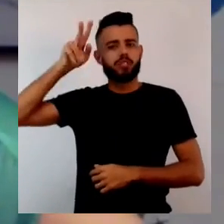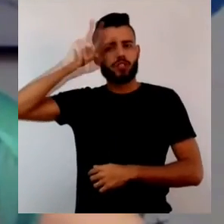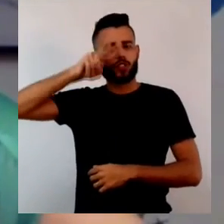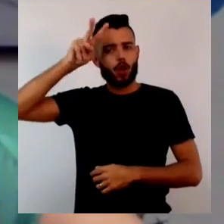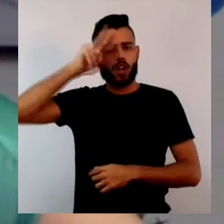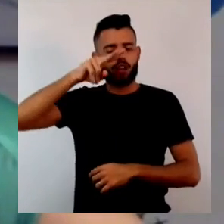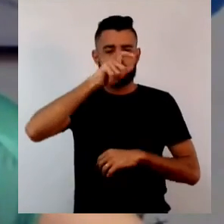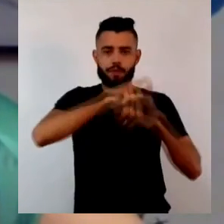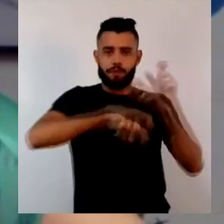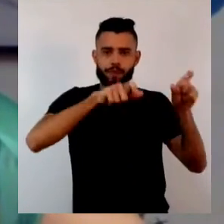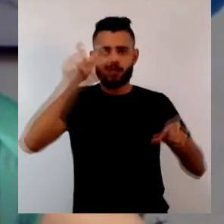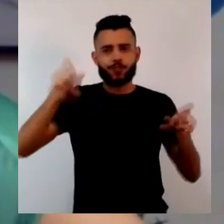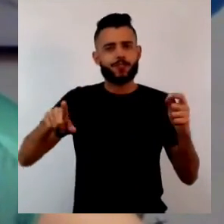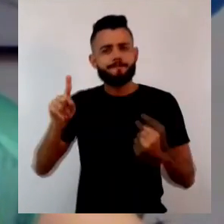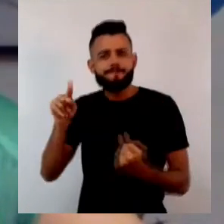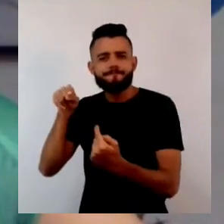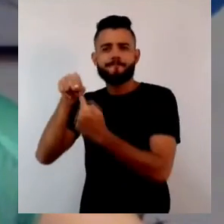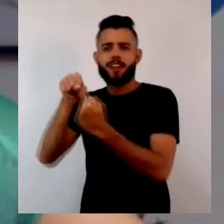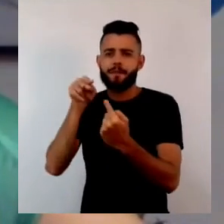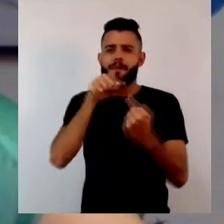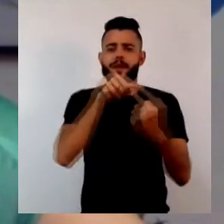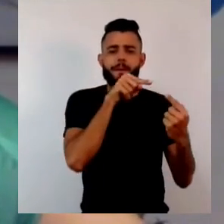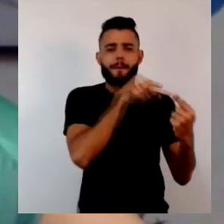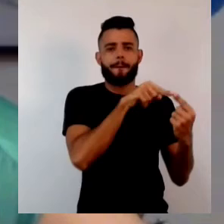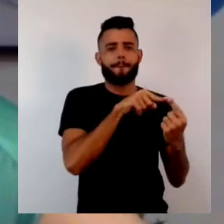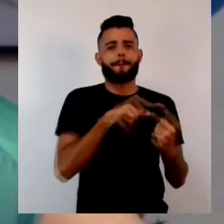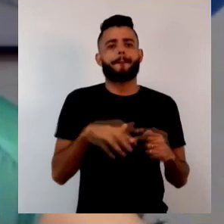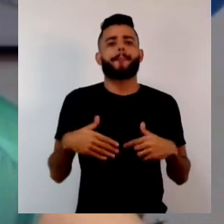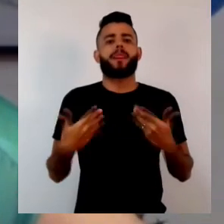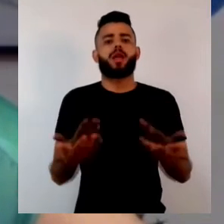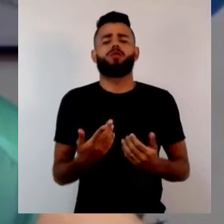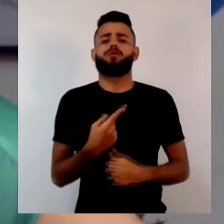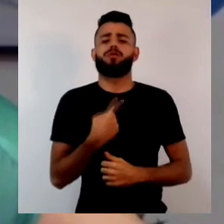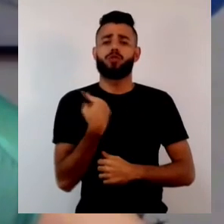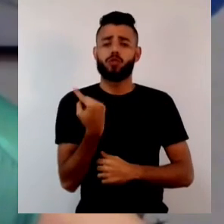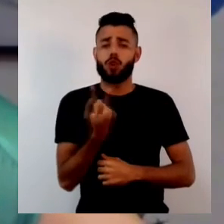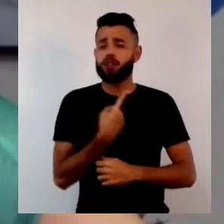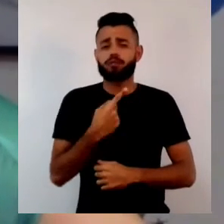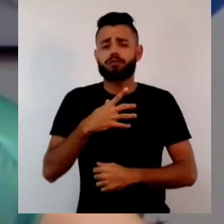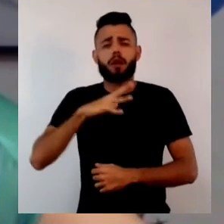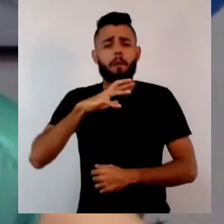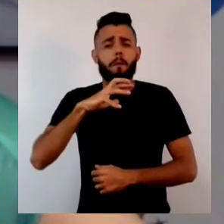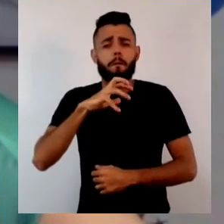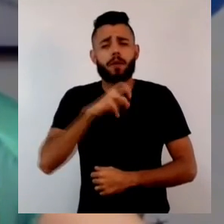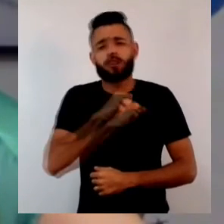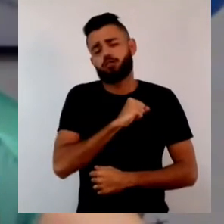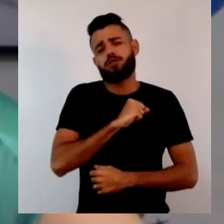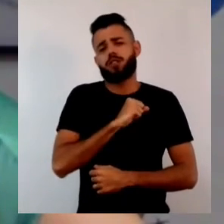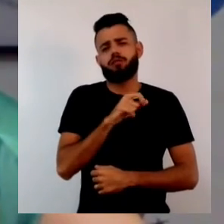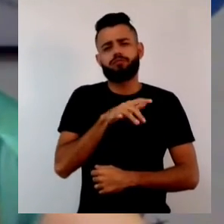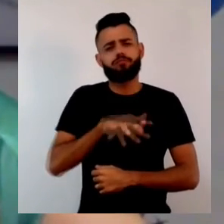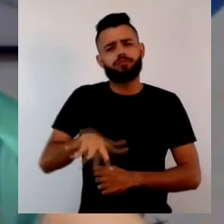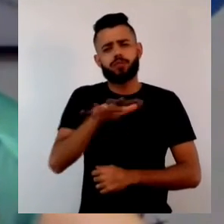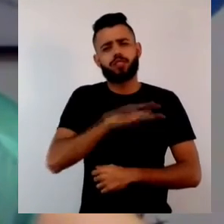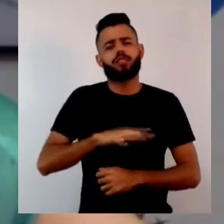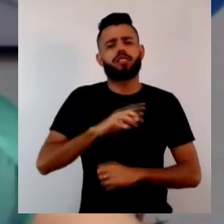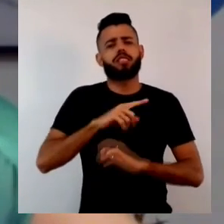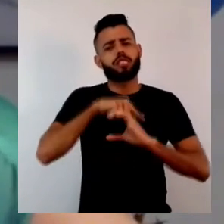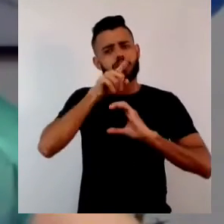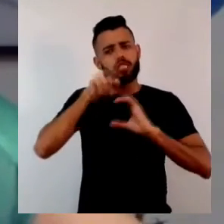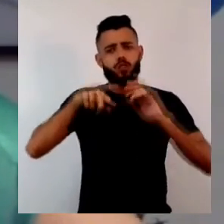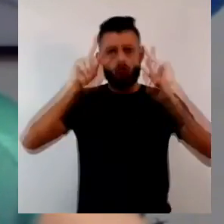identifiquem, então nós deveríamos ser apaixonados pelas ciências humanas, que são as ciências do estudo